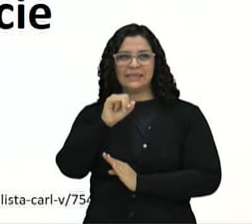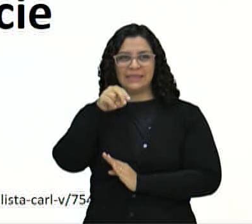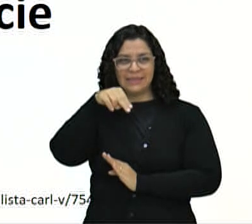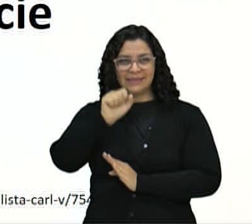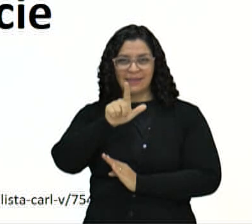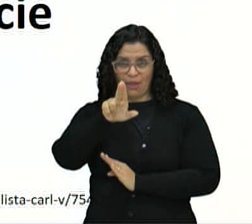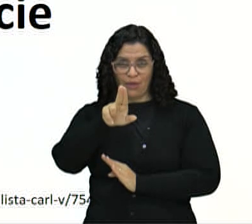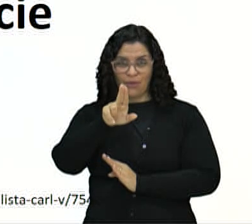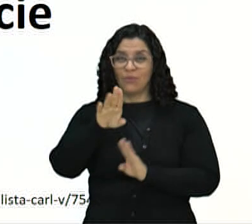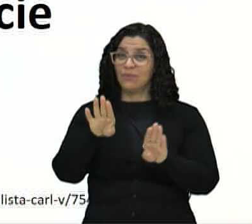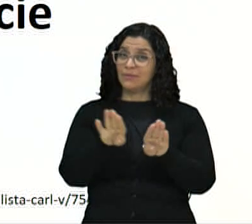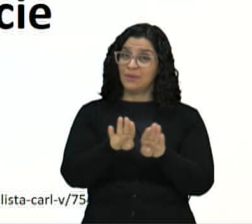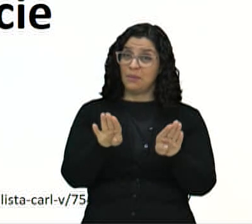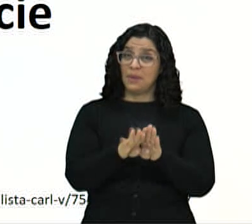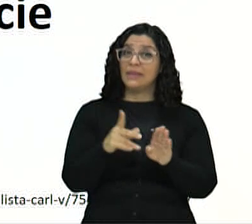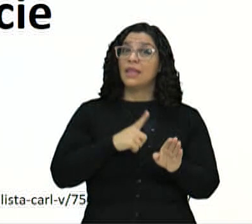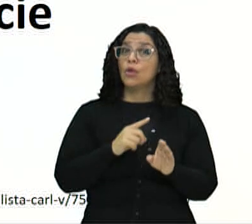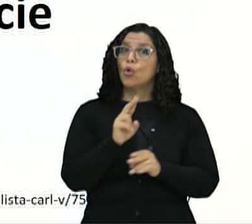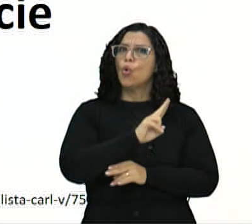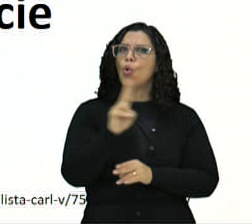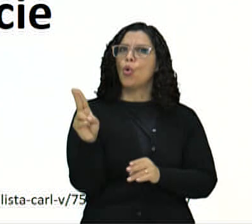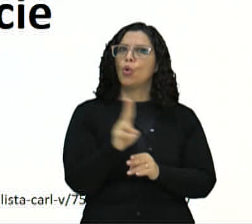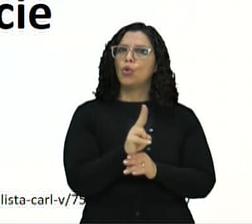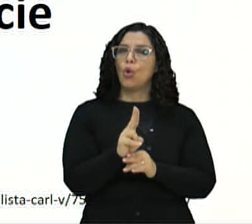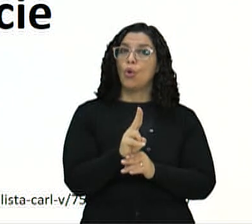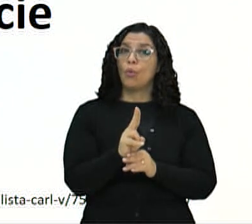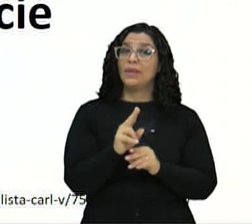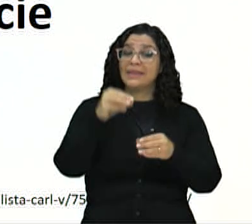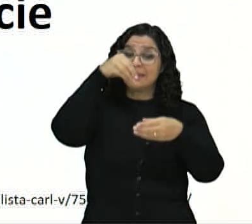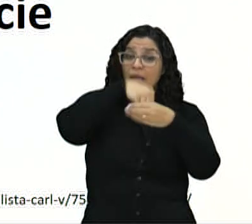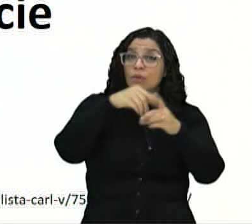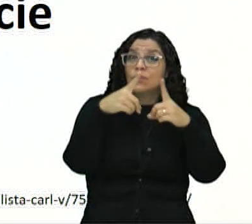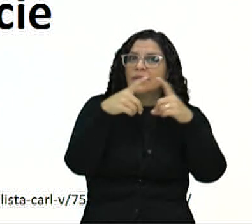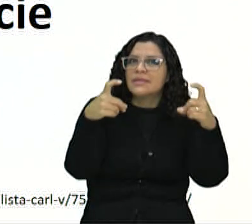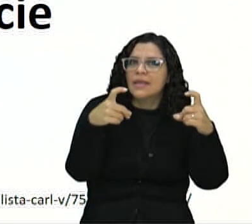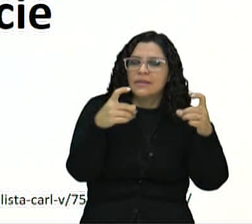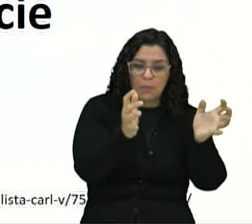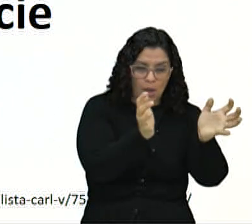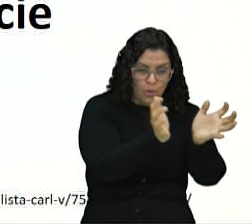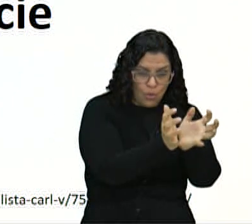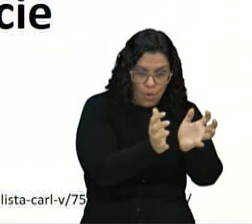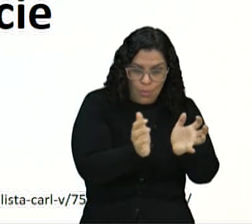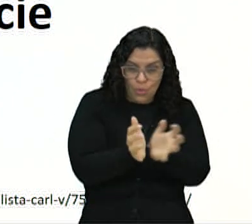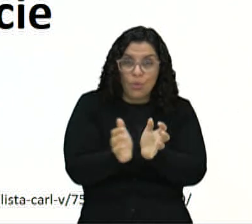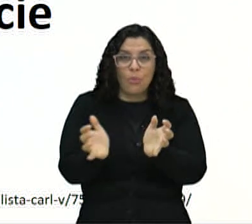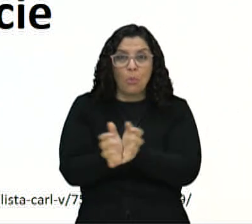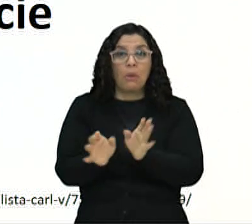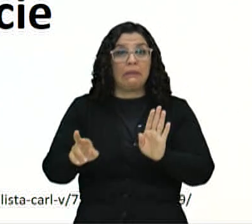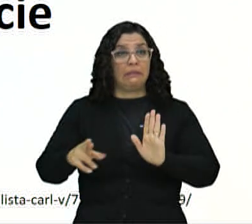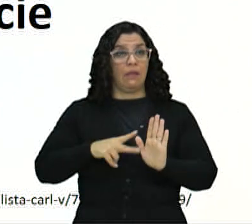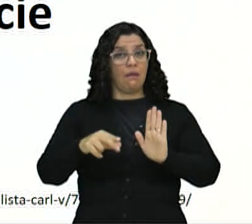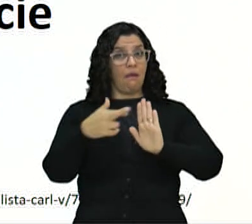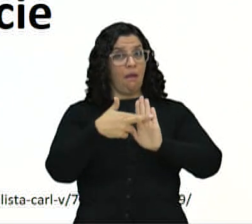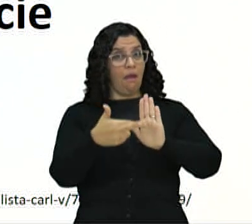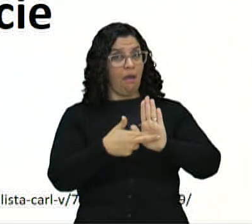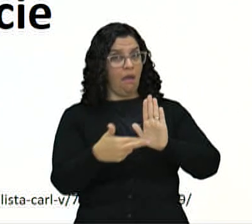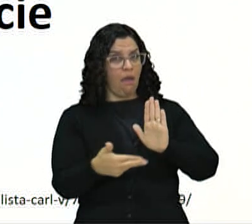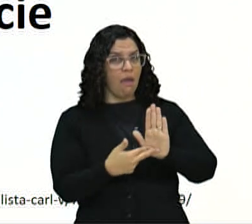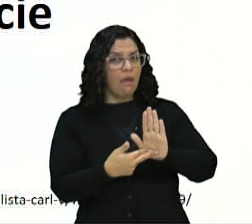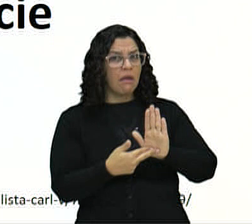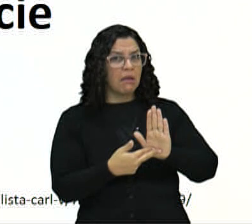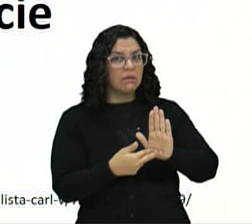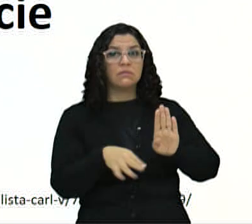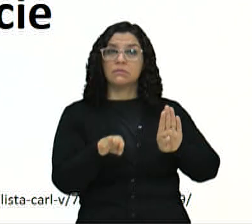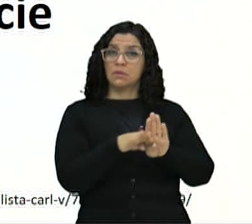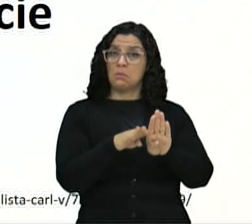propôs um nome científico para aquela espécie, que se estabelecessem regras e normas para